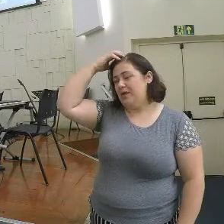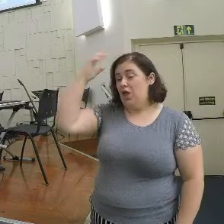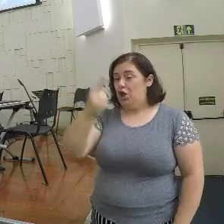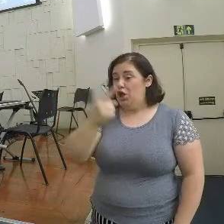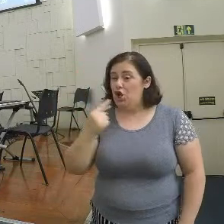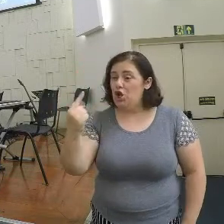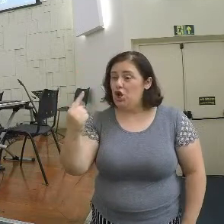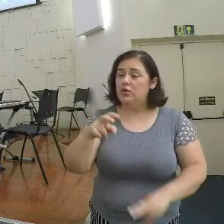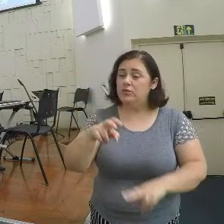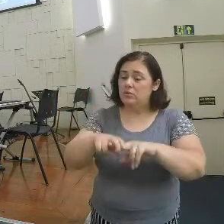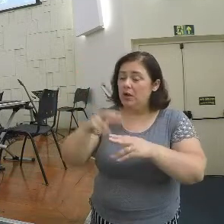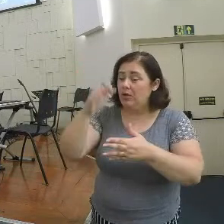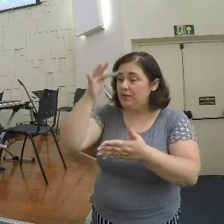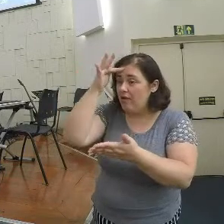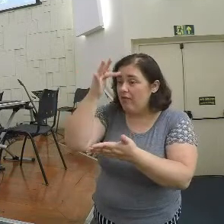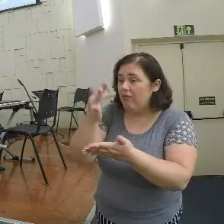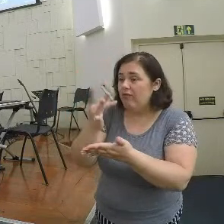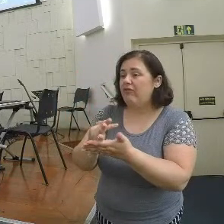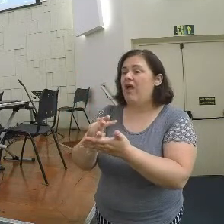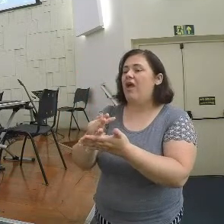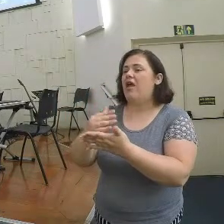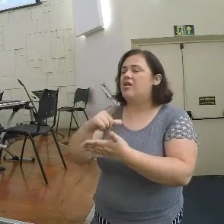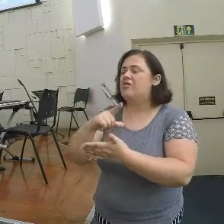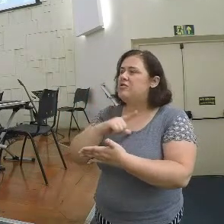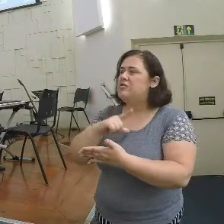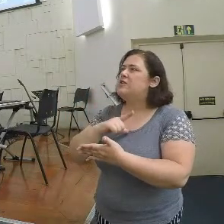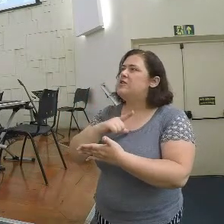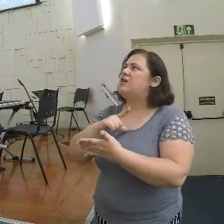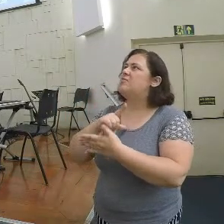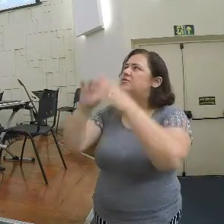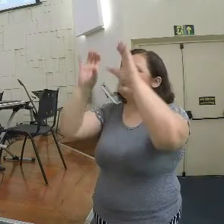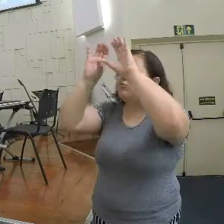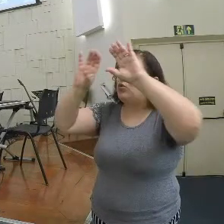recebe em seu reino eterno de justiça, que é o céu.